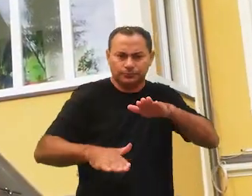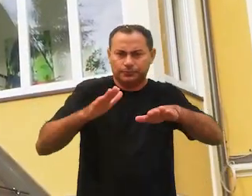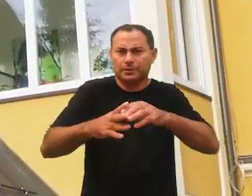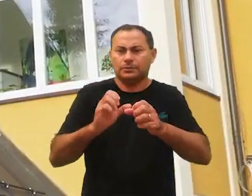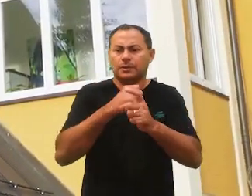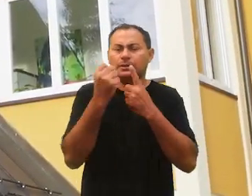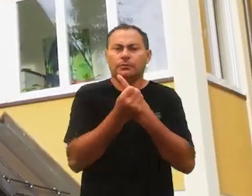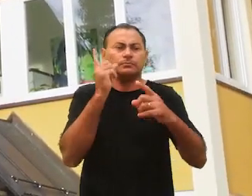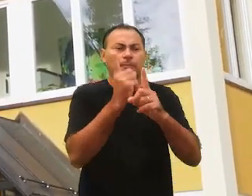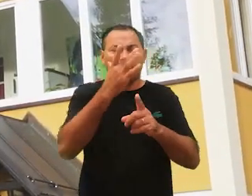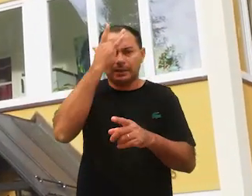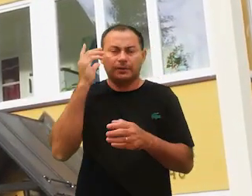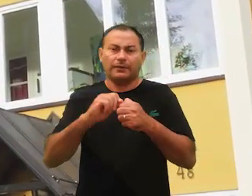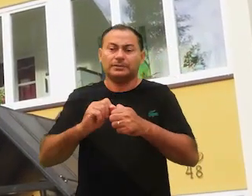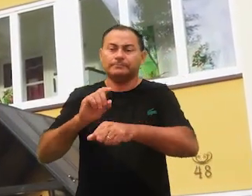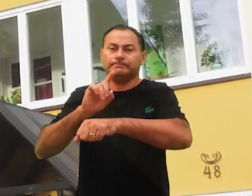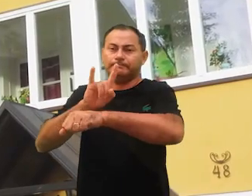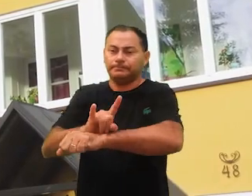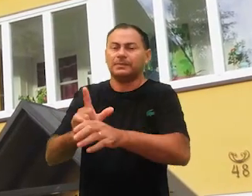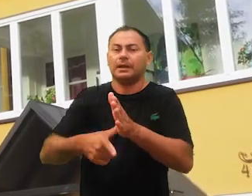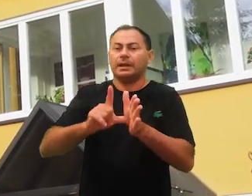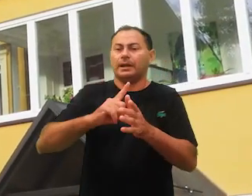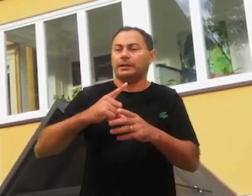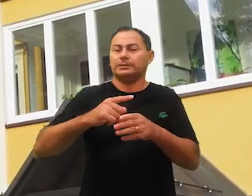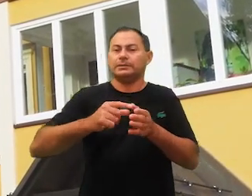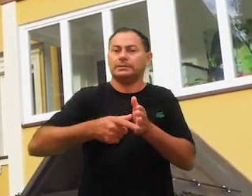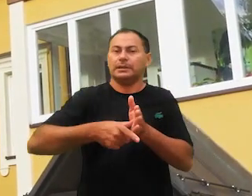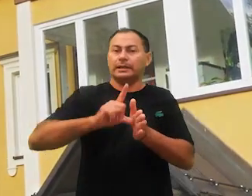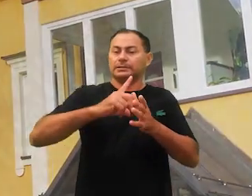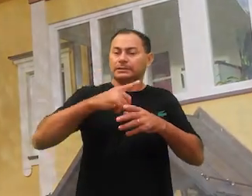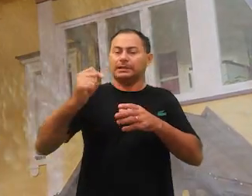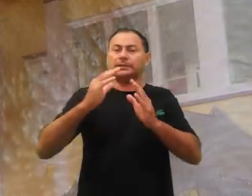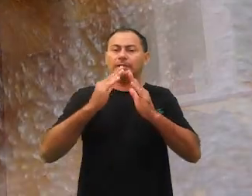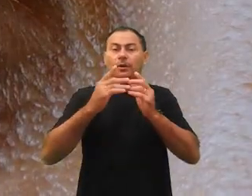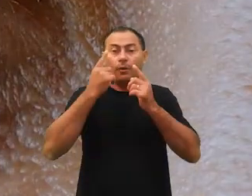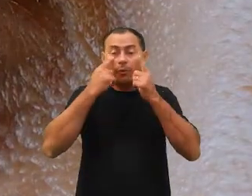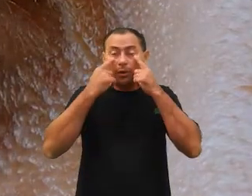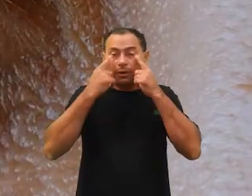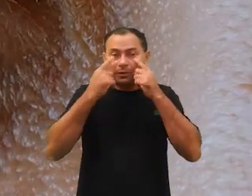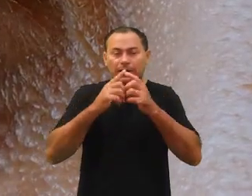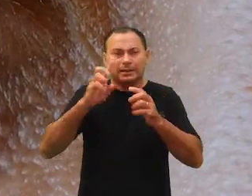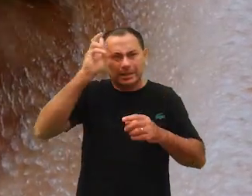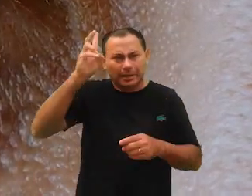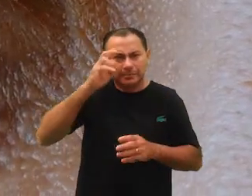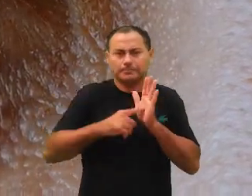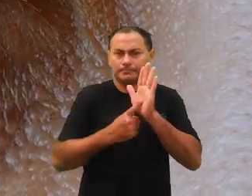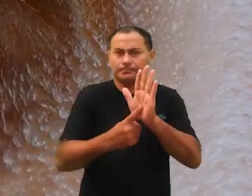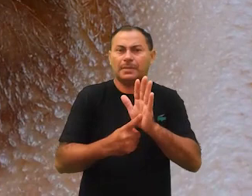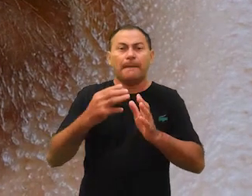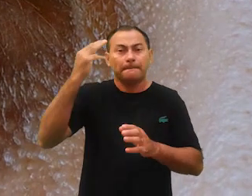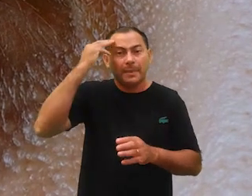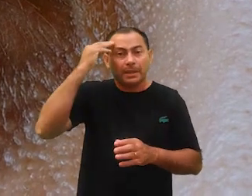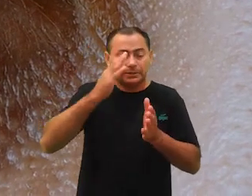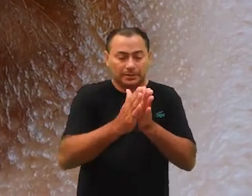agentes sociais descobriram, muita gente comete adultério antes de sair de casa. O olho, você deve se lembrar,